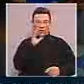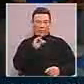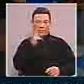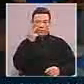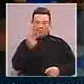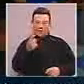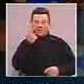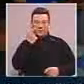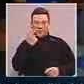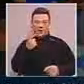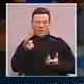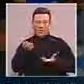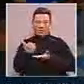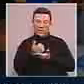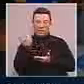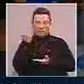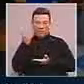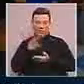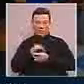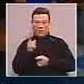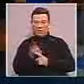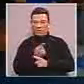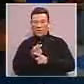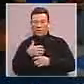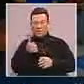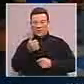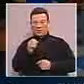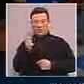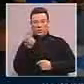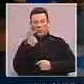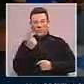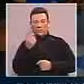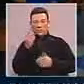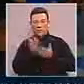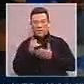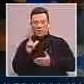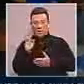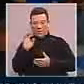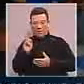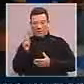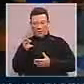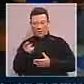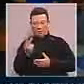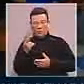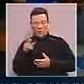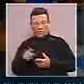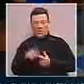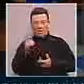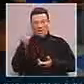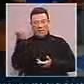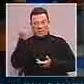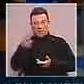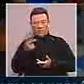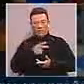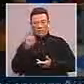oportunidade de ver, experimentar e recolher informação sobre os mais de 50 cursos de licenciatura e mestrado das faculdades do Porto.